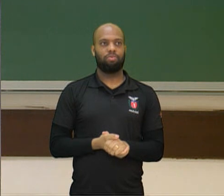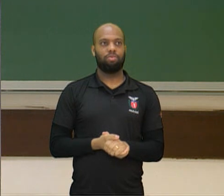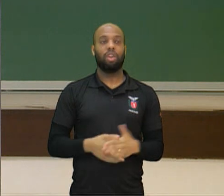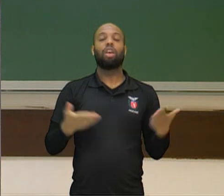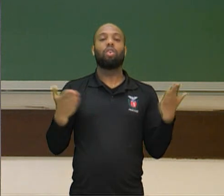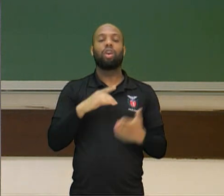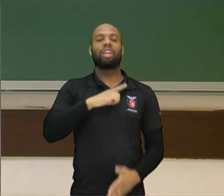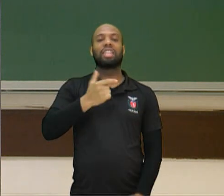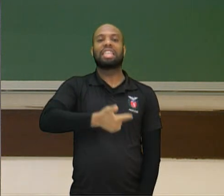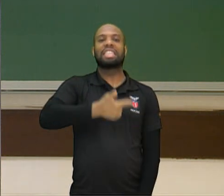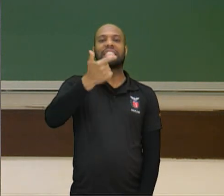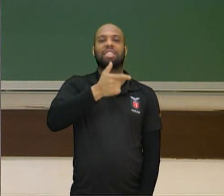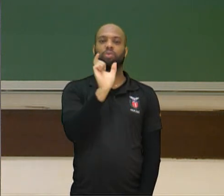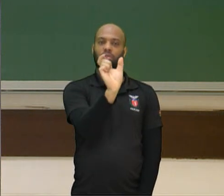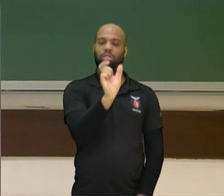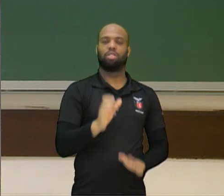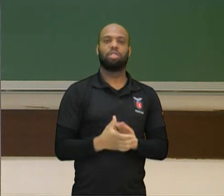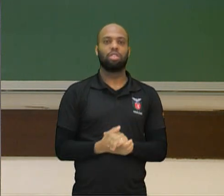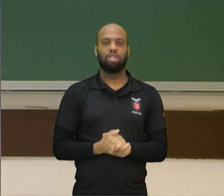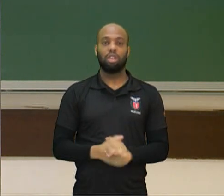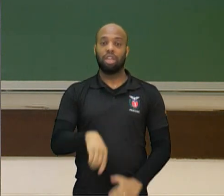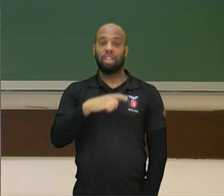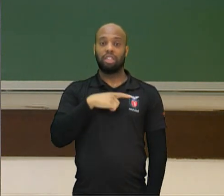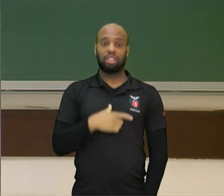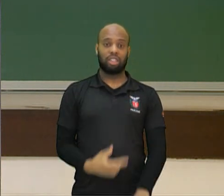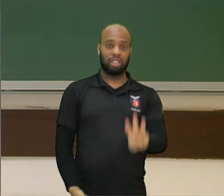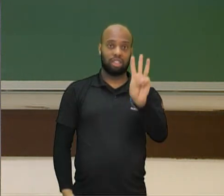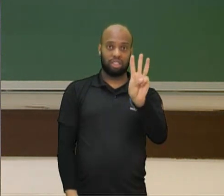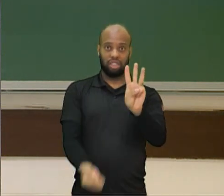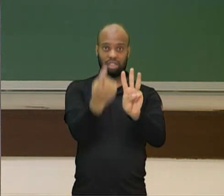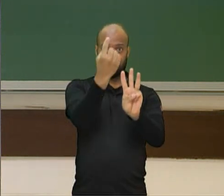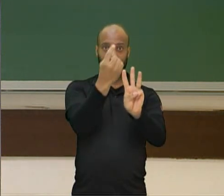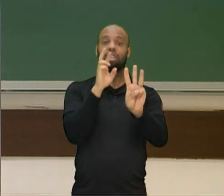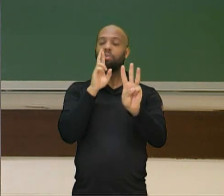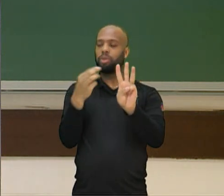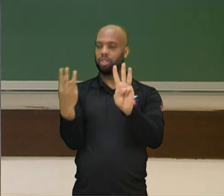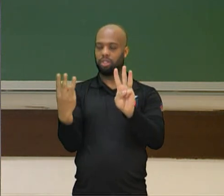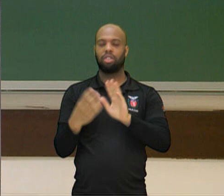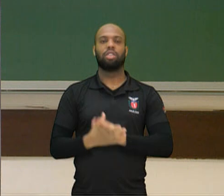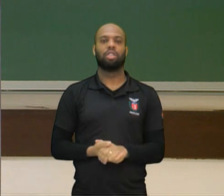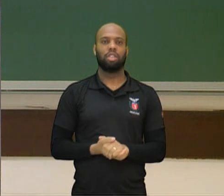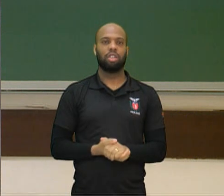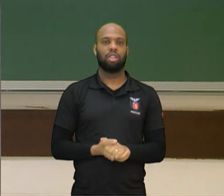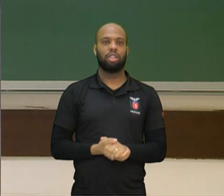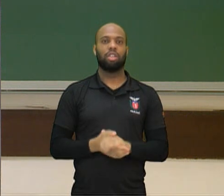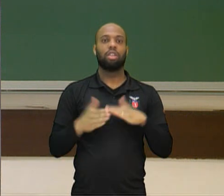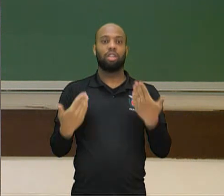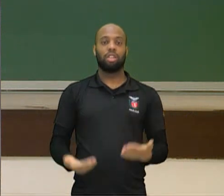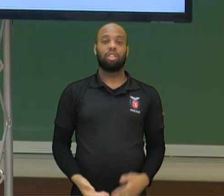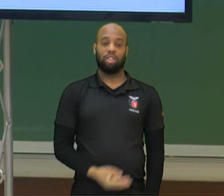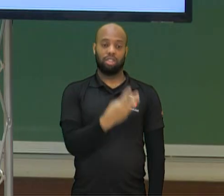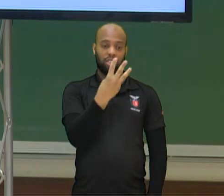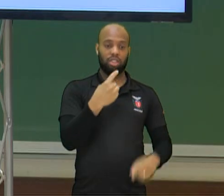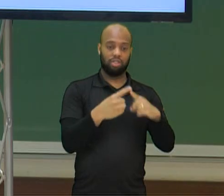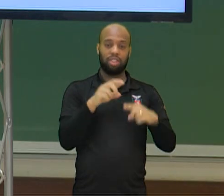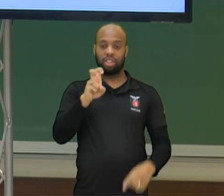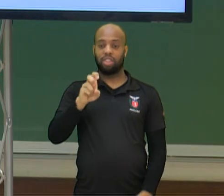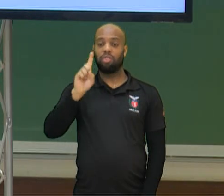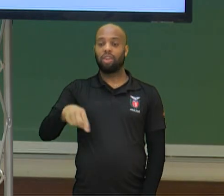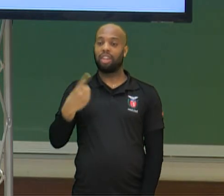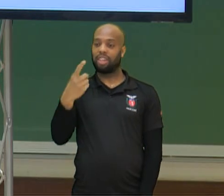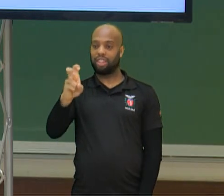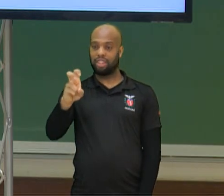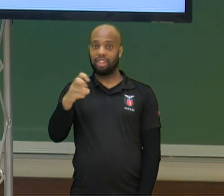no meu segundo termo, 3 elevado a 1, eu sei que é 3. 3 vezes 5, 15.